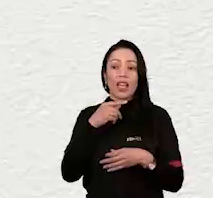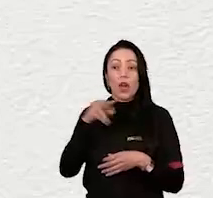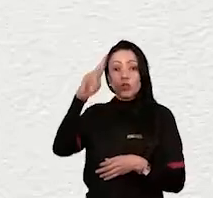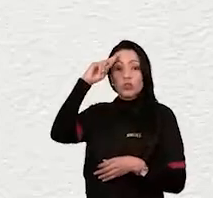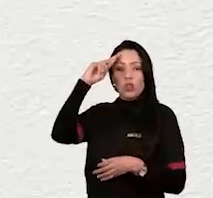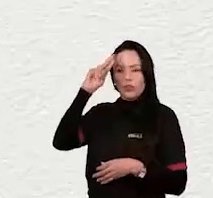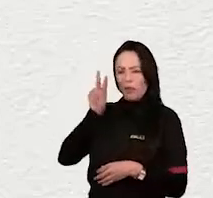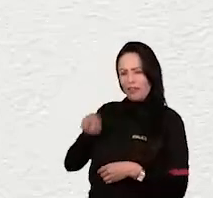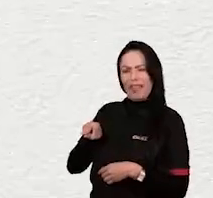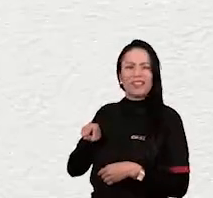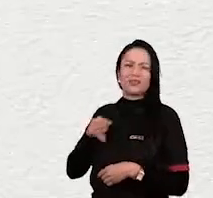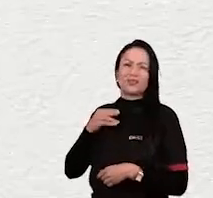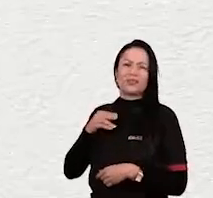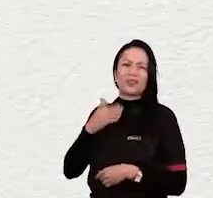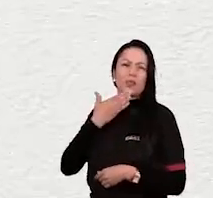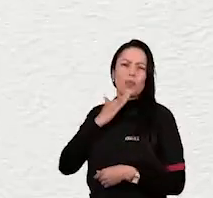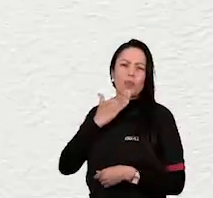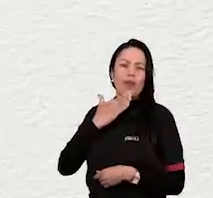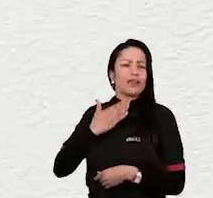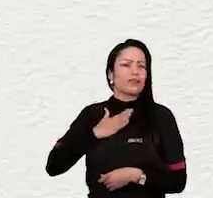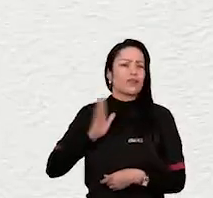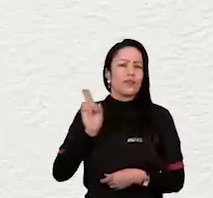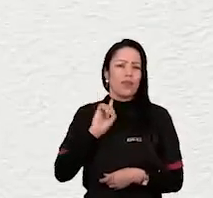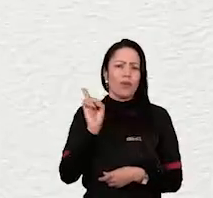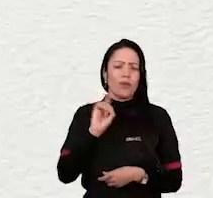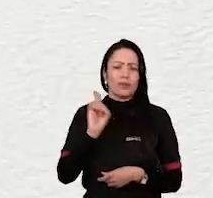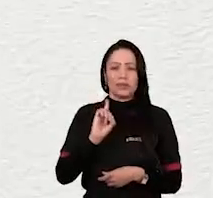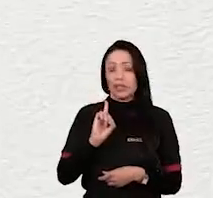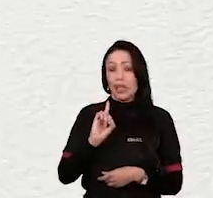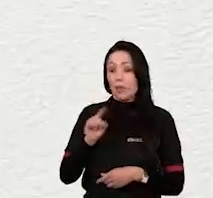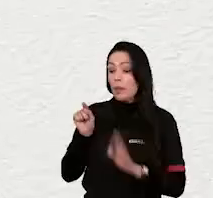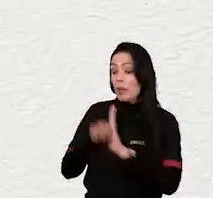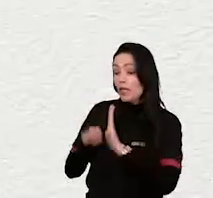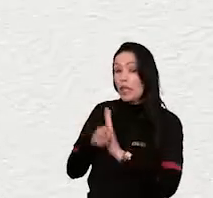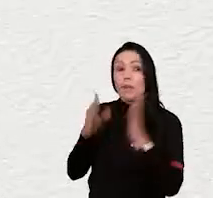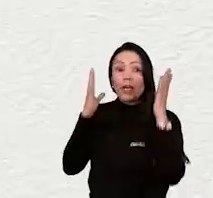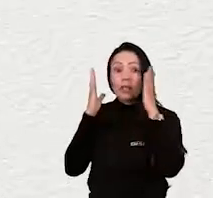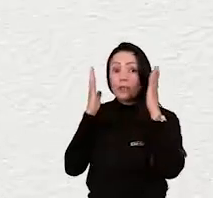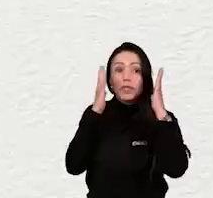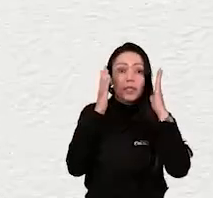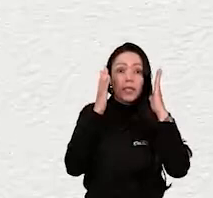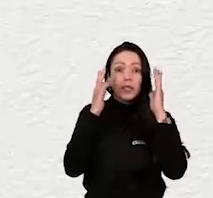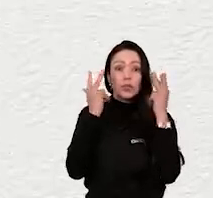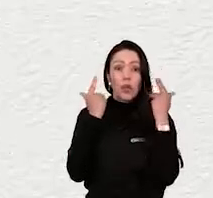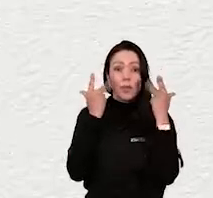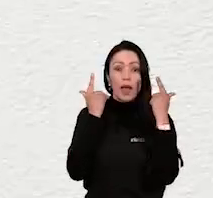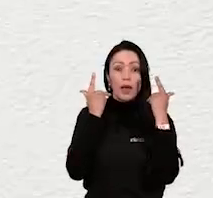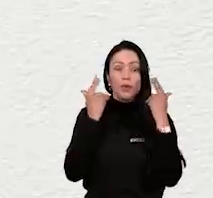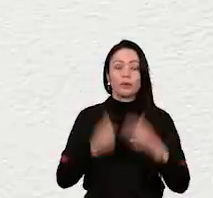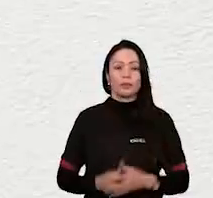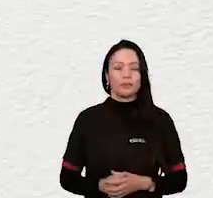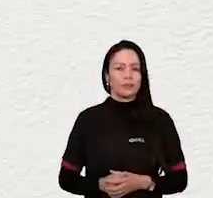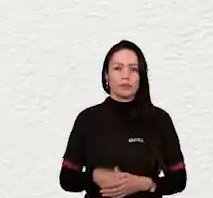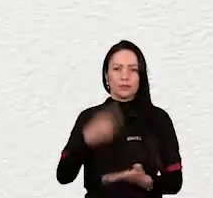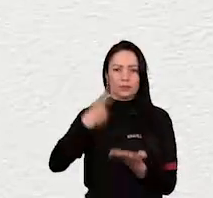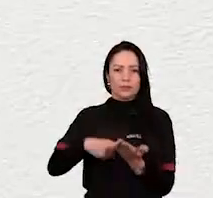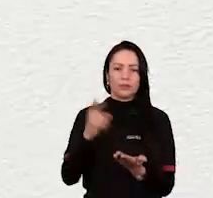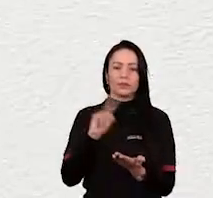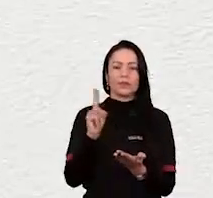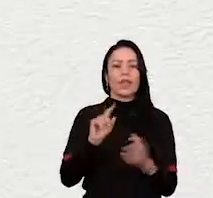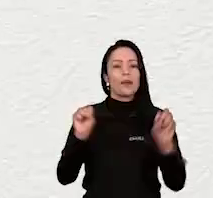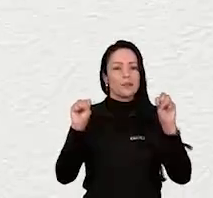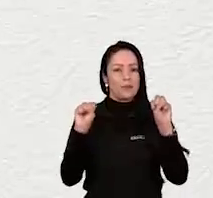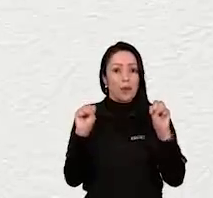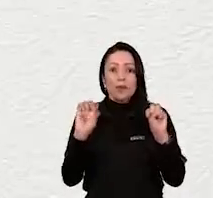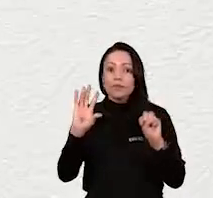imagem horrorosa de orelha média, com lisiócia, meningite, e ele está perguntando, mas a cabeça vai voltar para o lugar? Eu não prometo, mas sim, pode